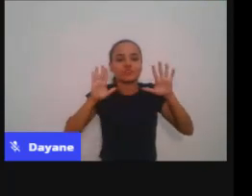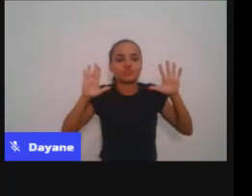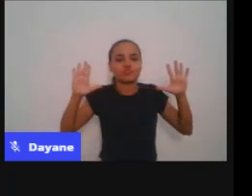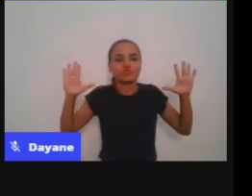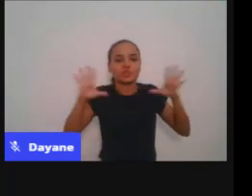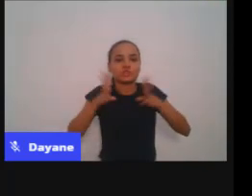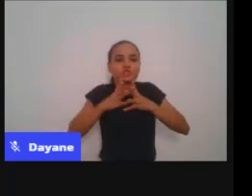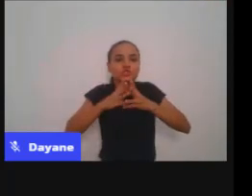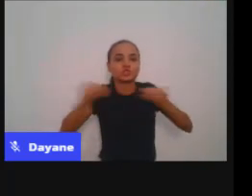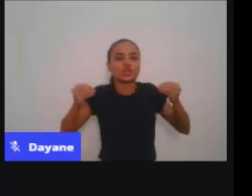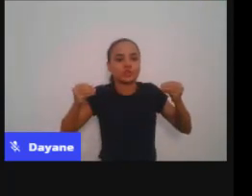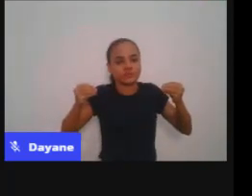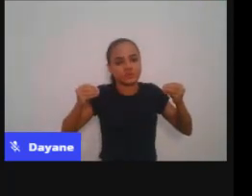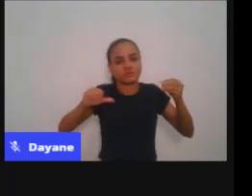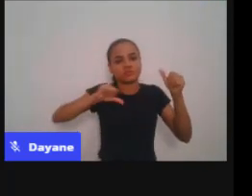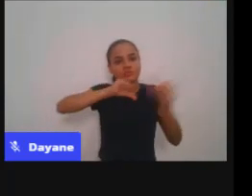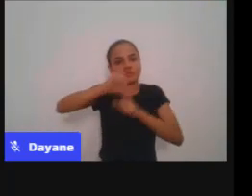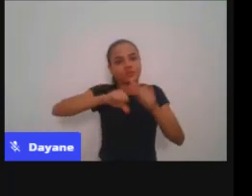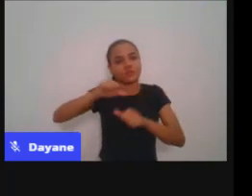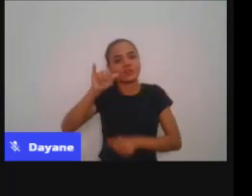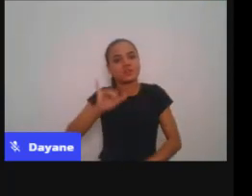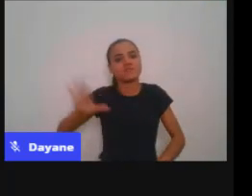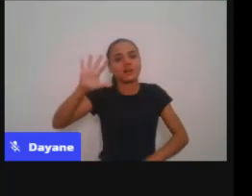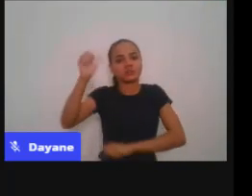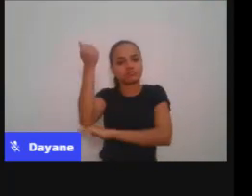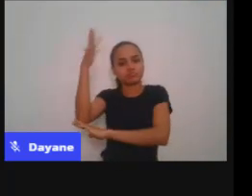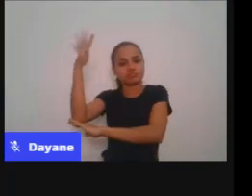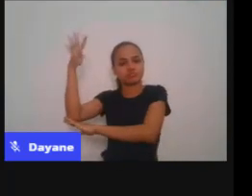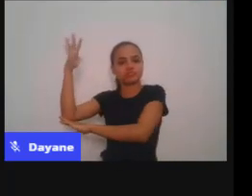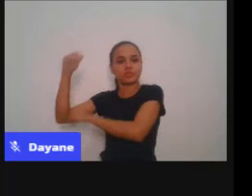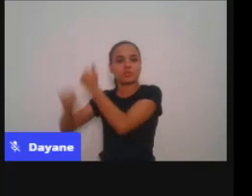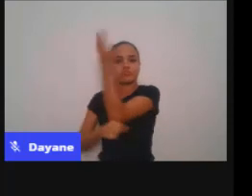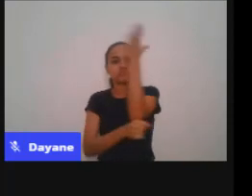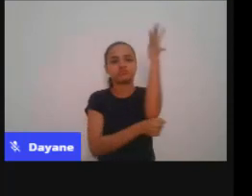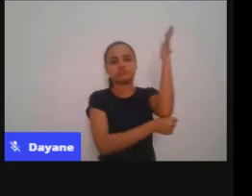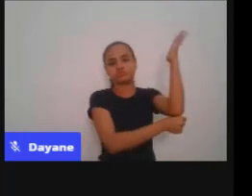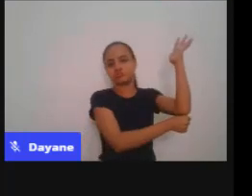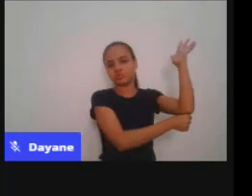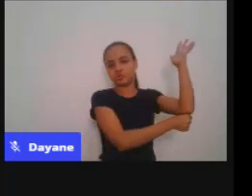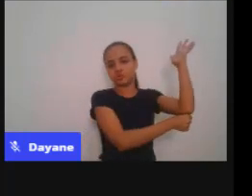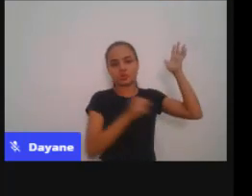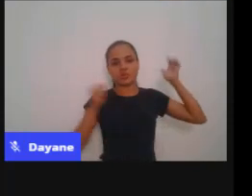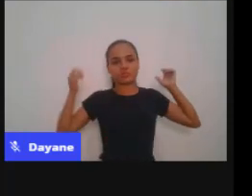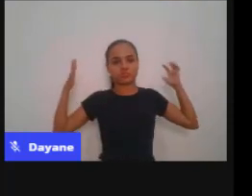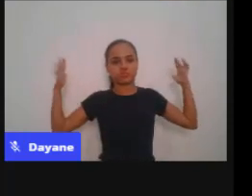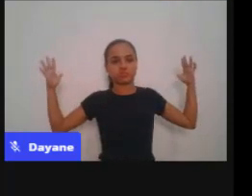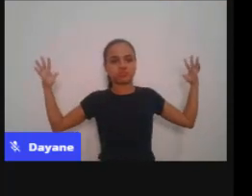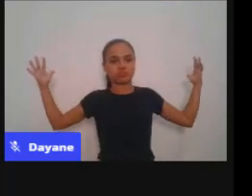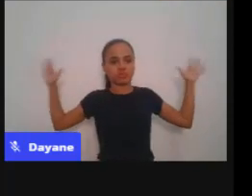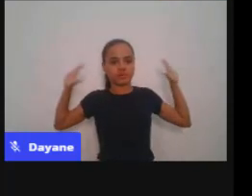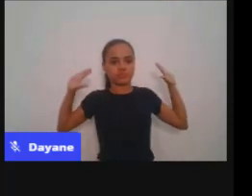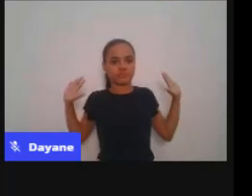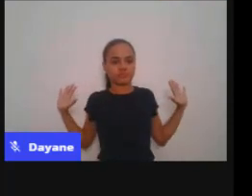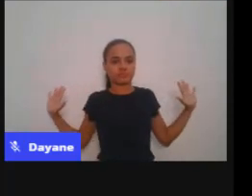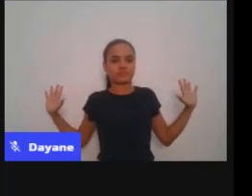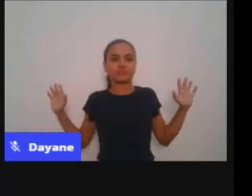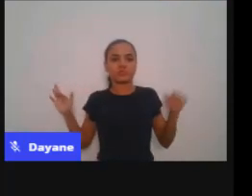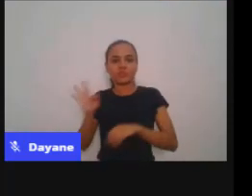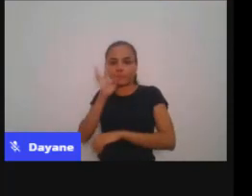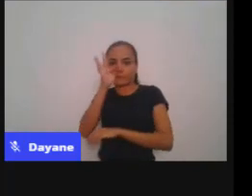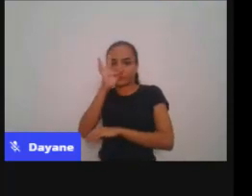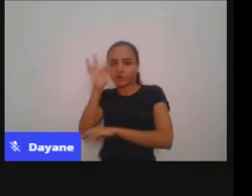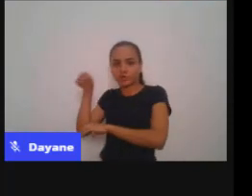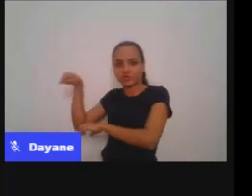de interesse que posteriormente são combinados com uma outra imagem de fundo. Então, tem muitos professores usando. Às vezes não